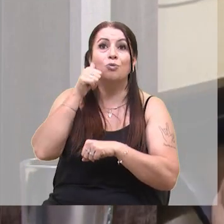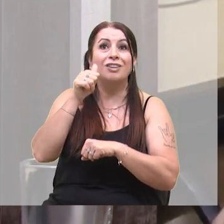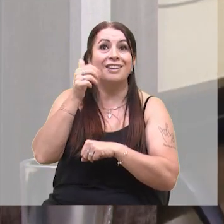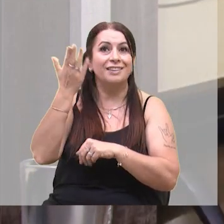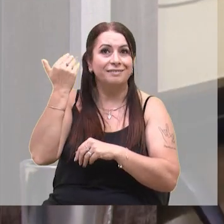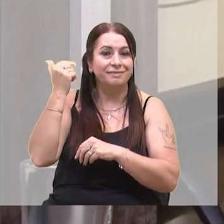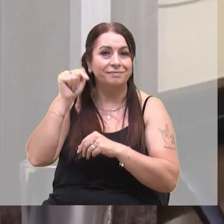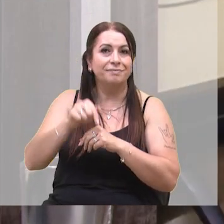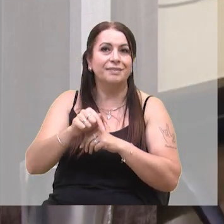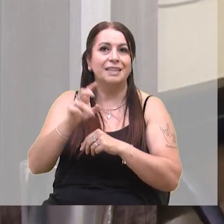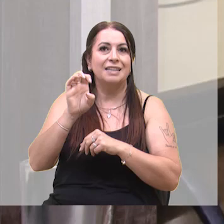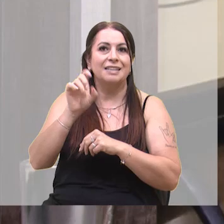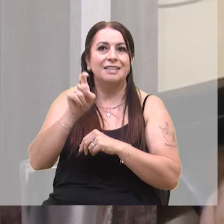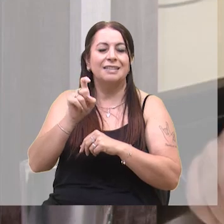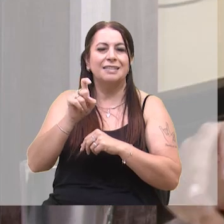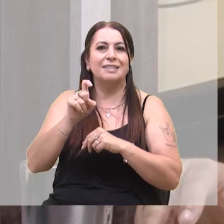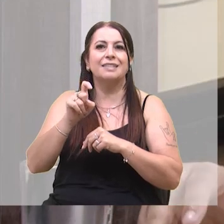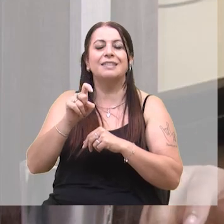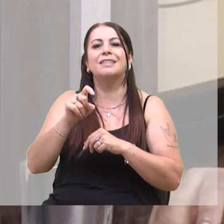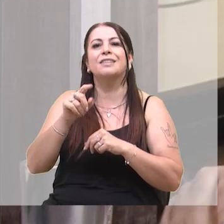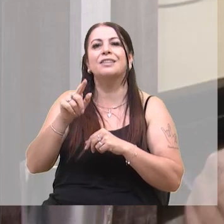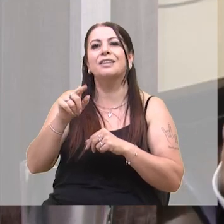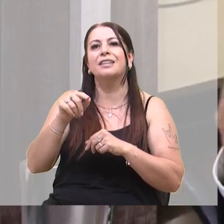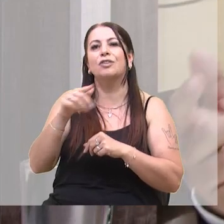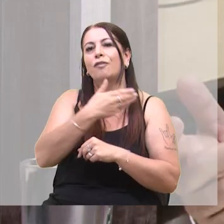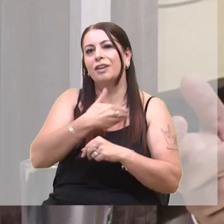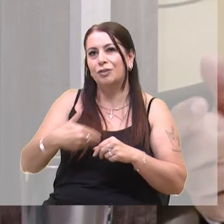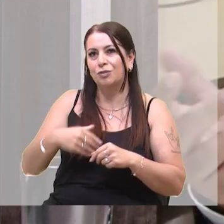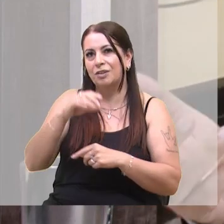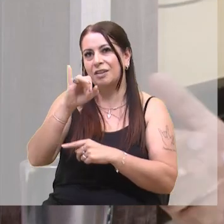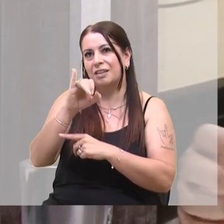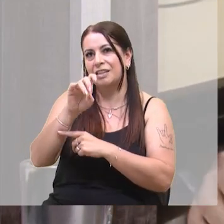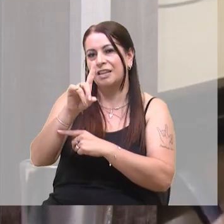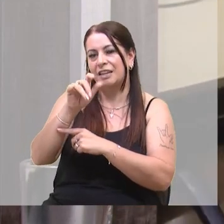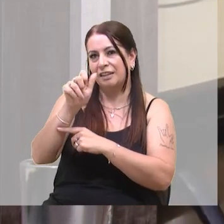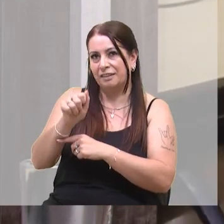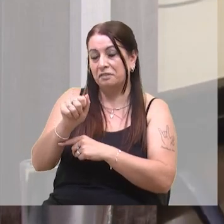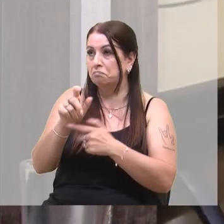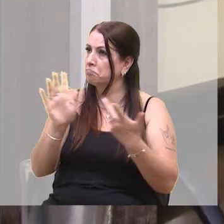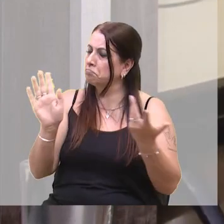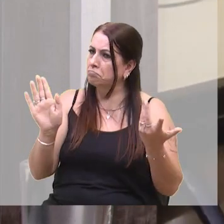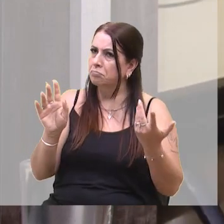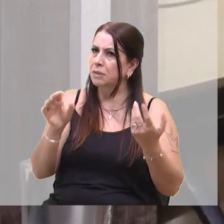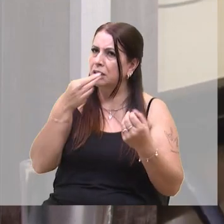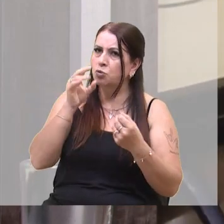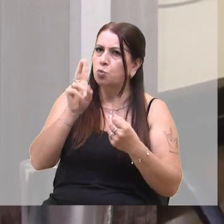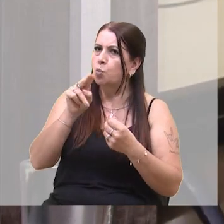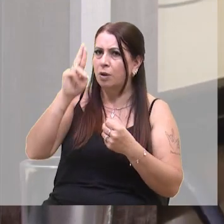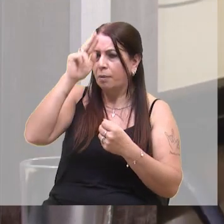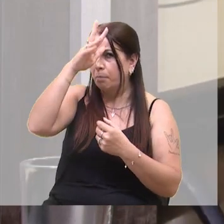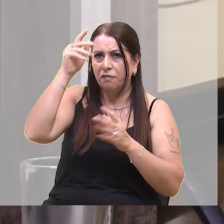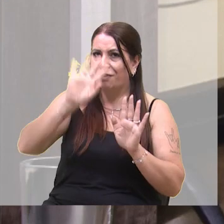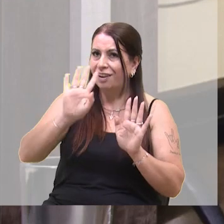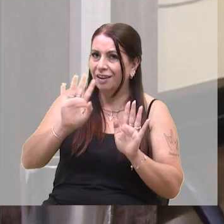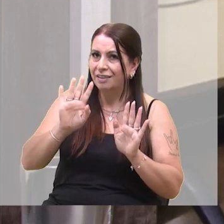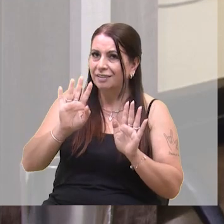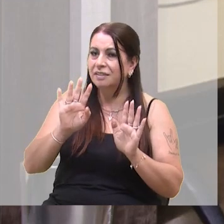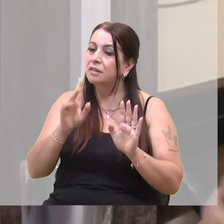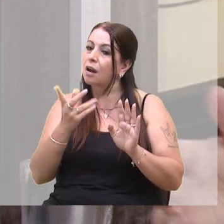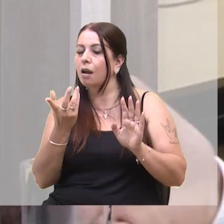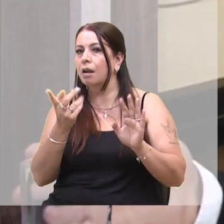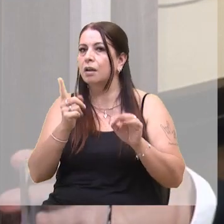mulher presidindo o país. Aqui no estado, uma só mulher, a ex-governadora Ieda Cruzes.